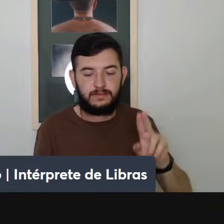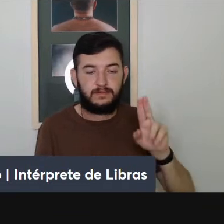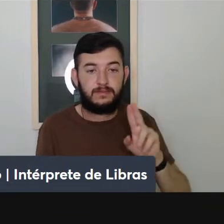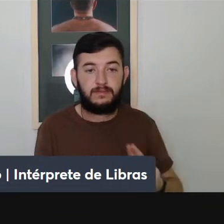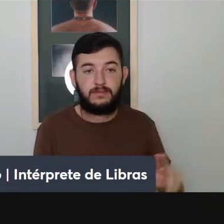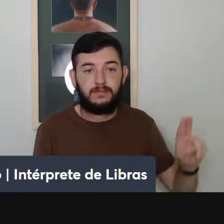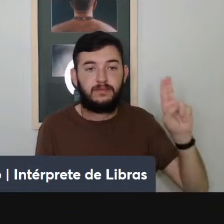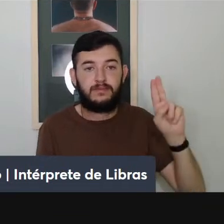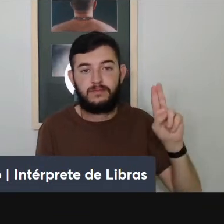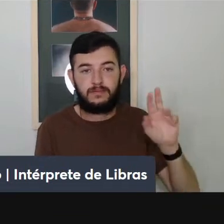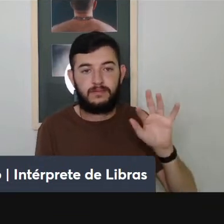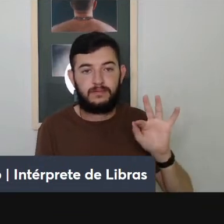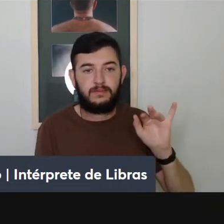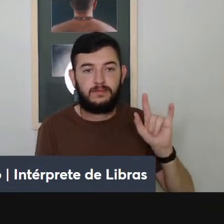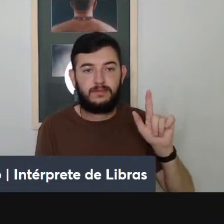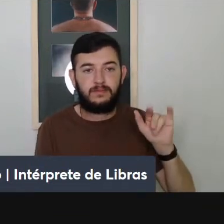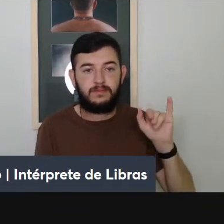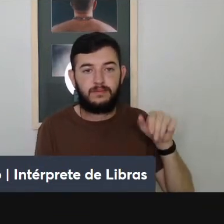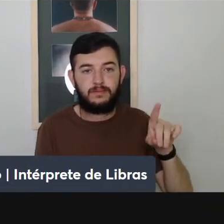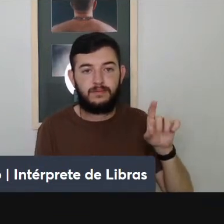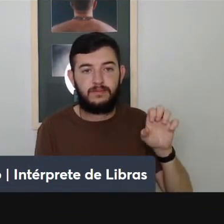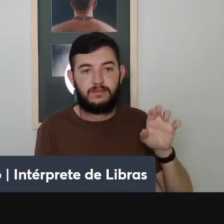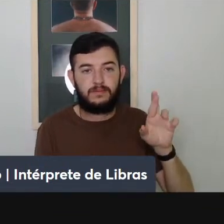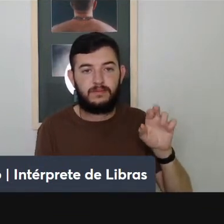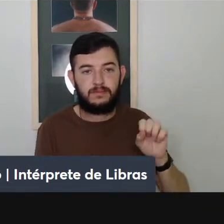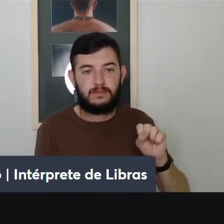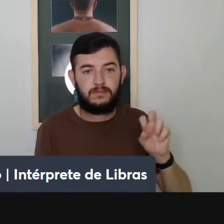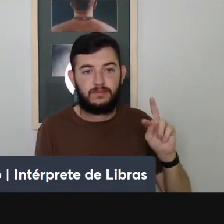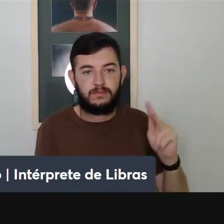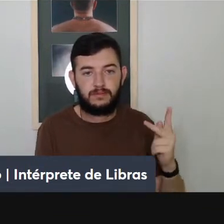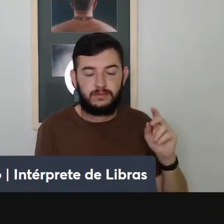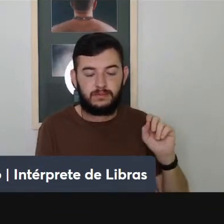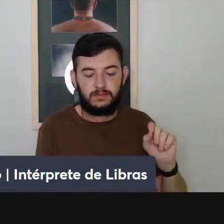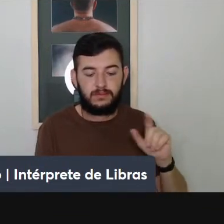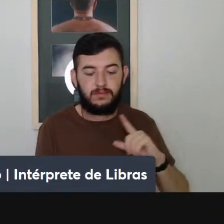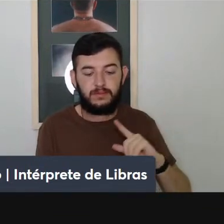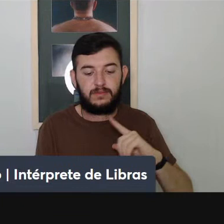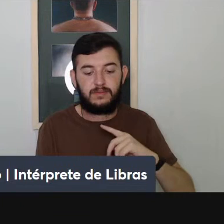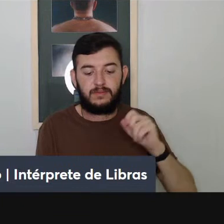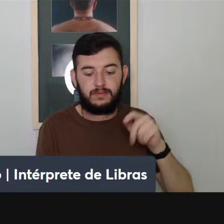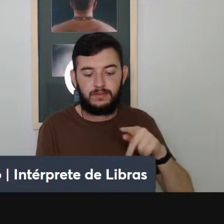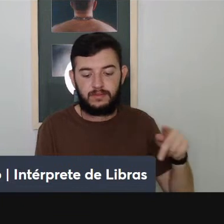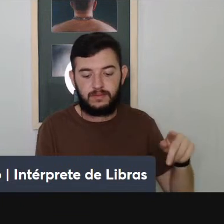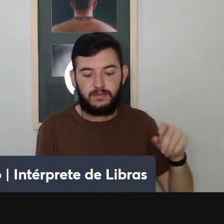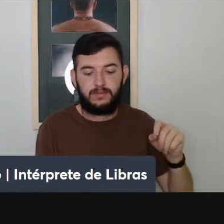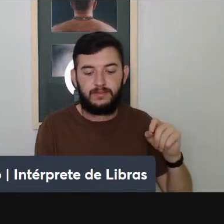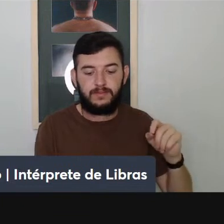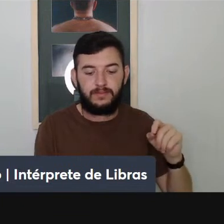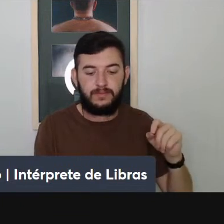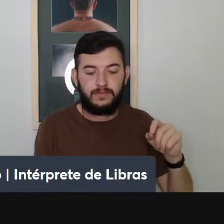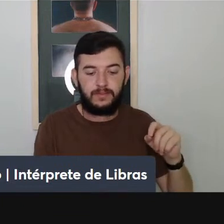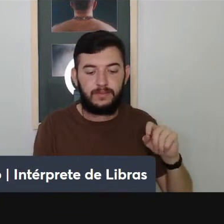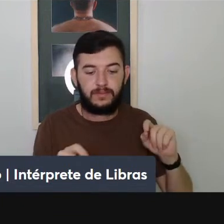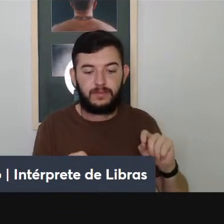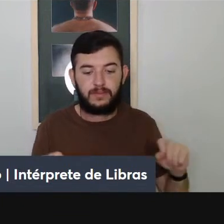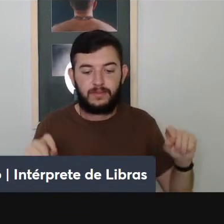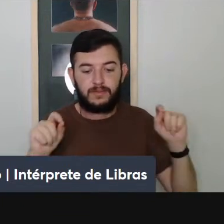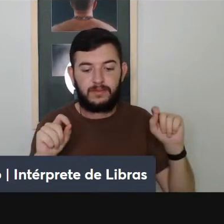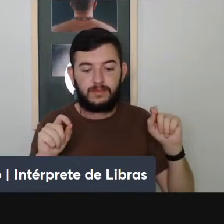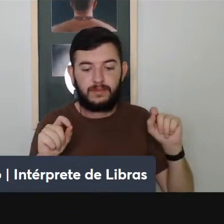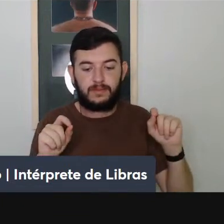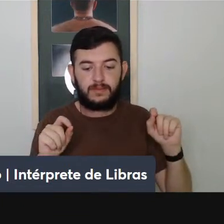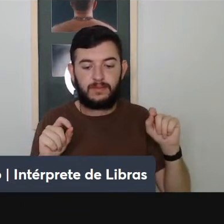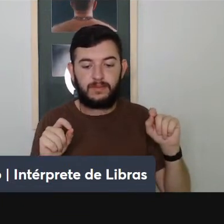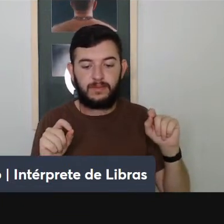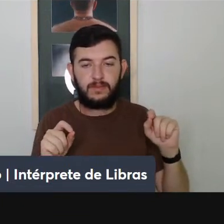em 1976 tornou-se professora e chefe do departamento da Macquarie University, também em Sydney. Lá,